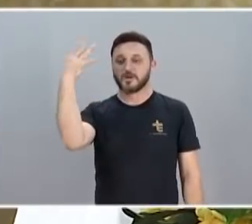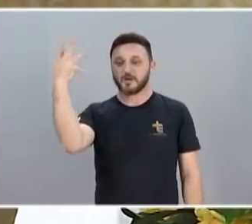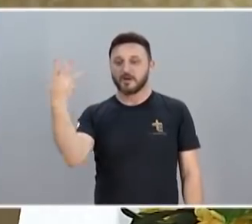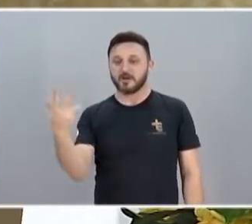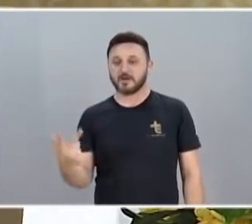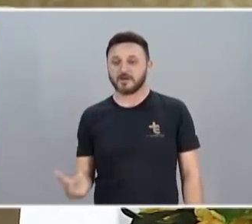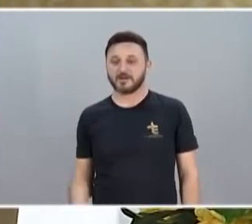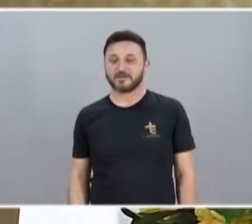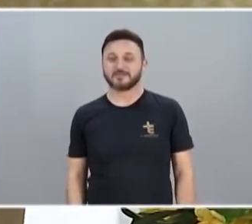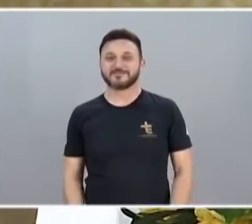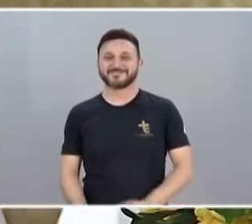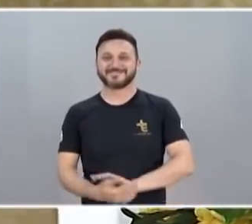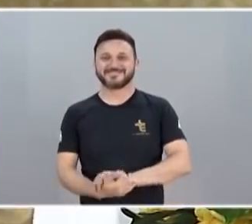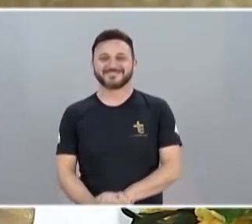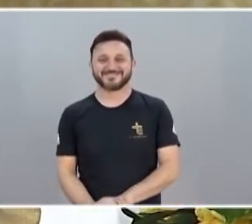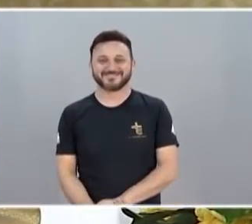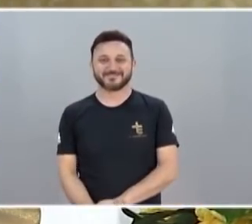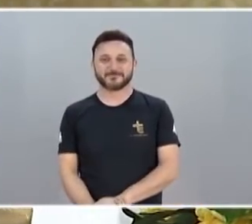aleluia.